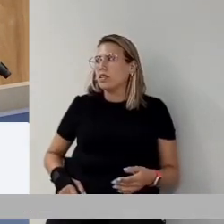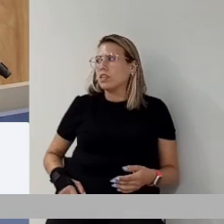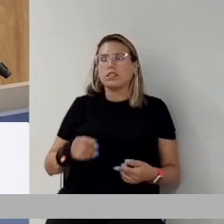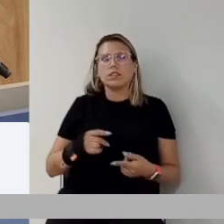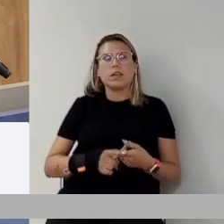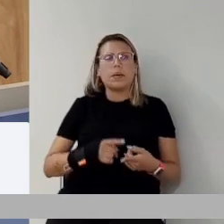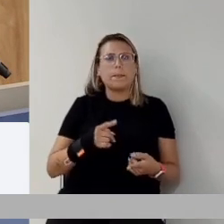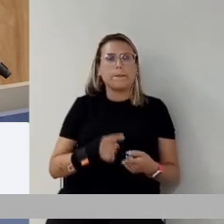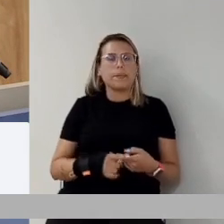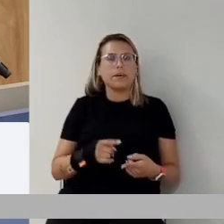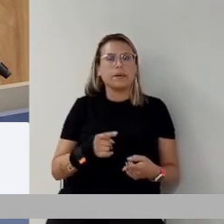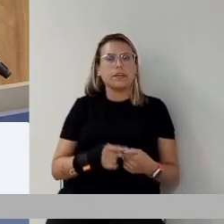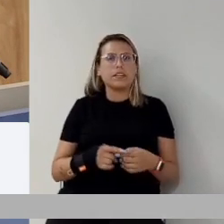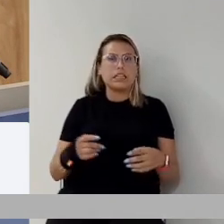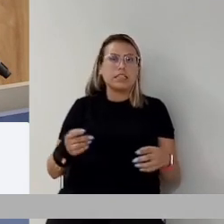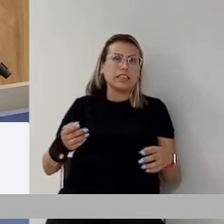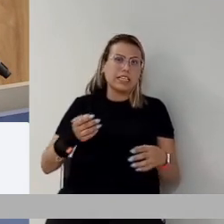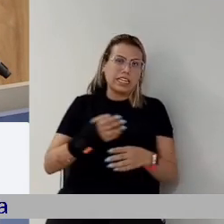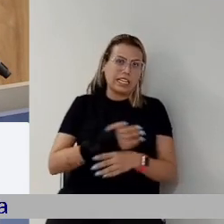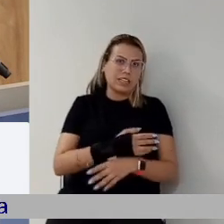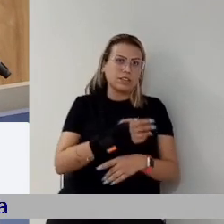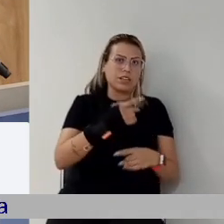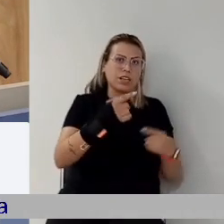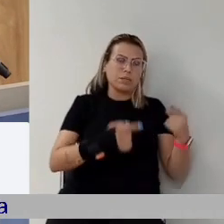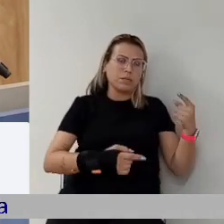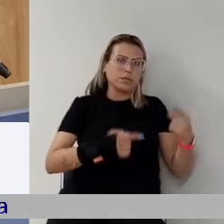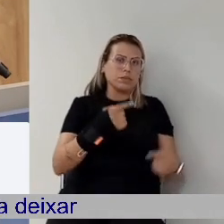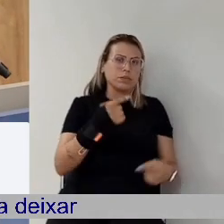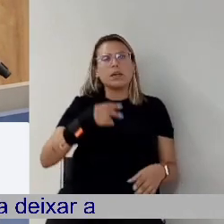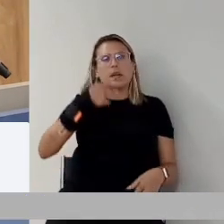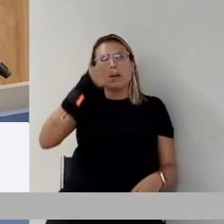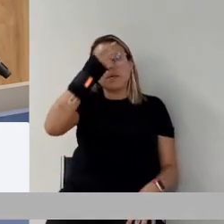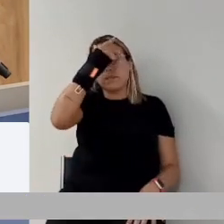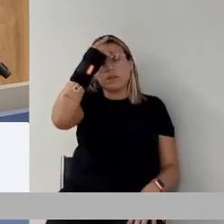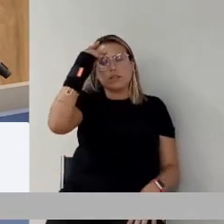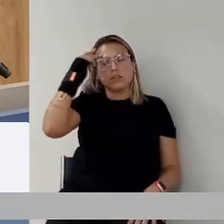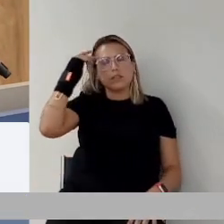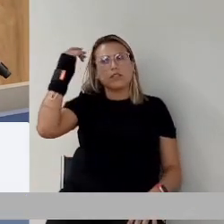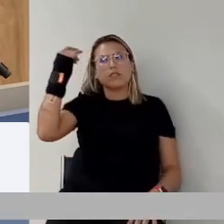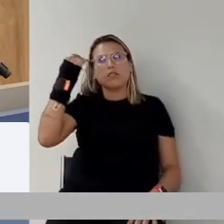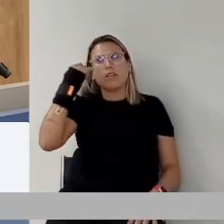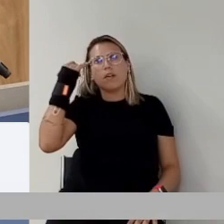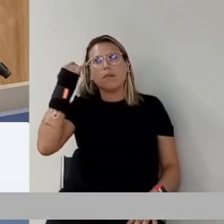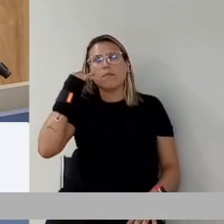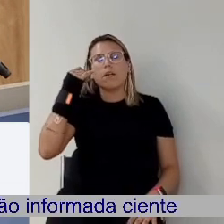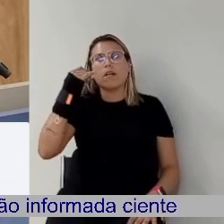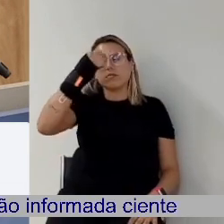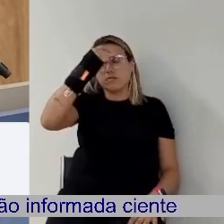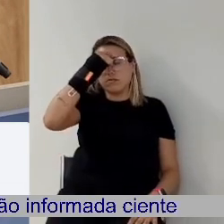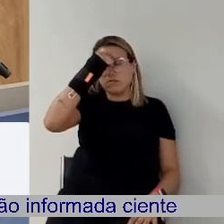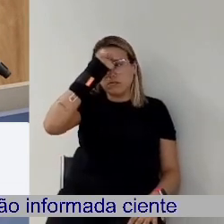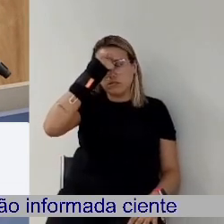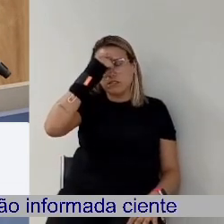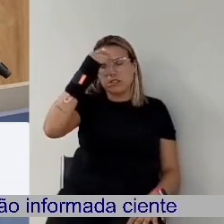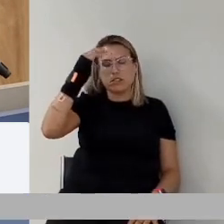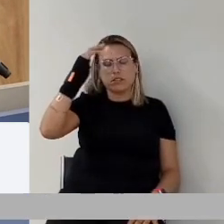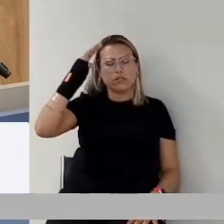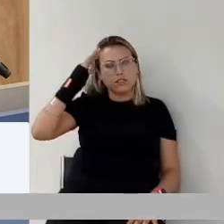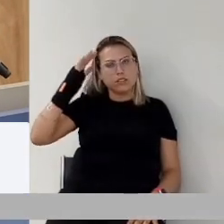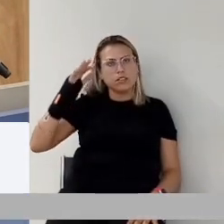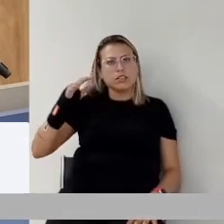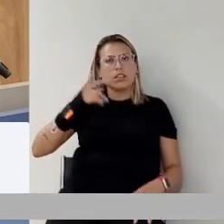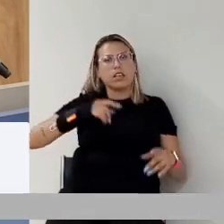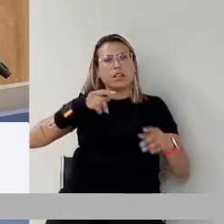quando estar dentro da política deixar a população informada ciente porque a política